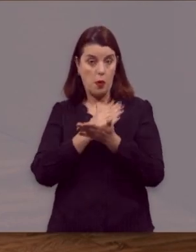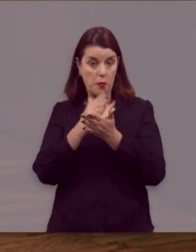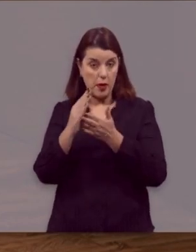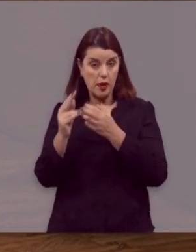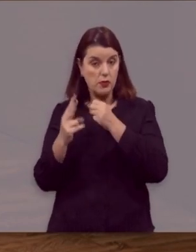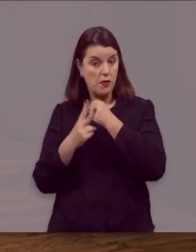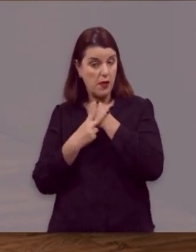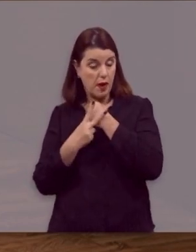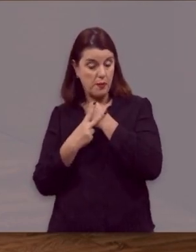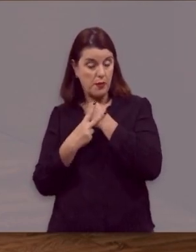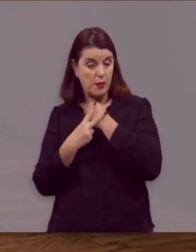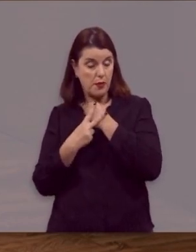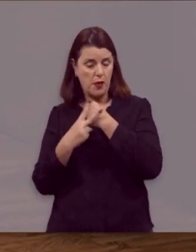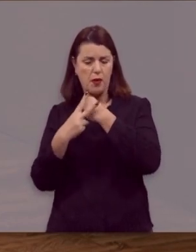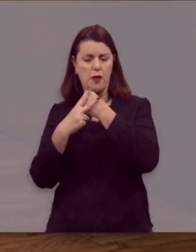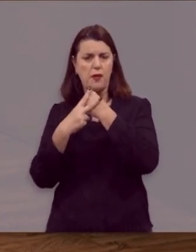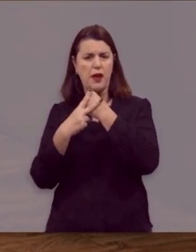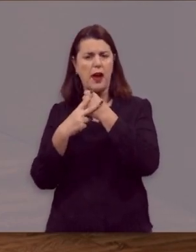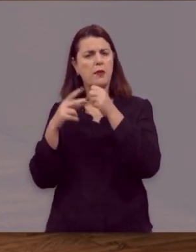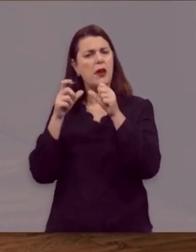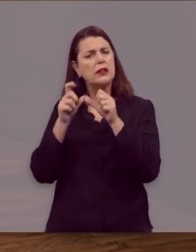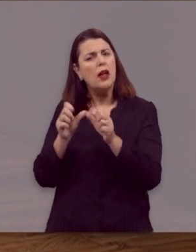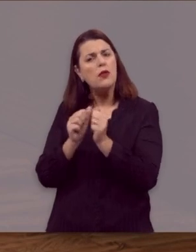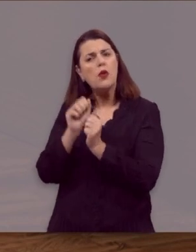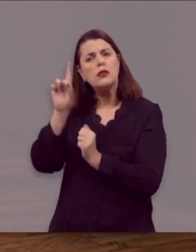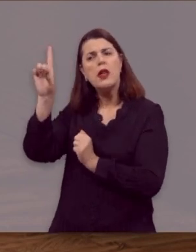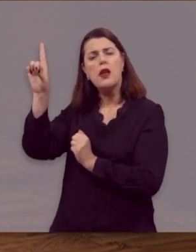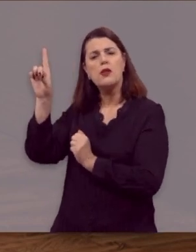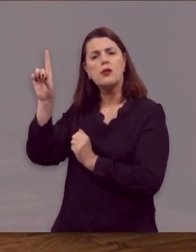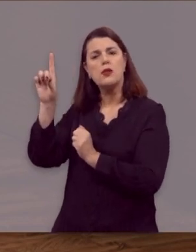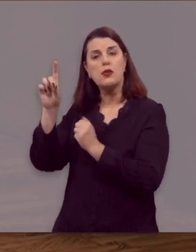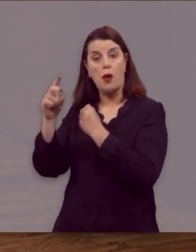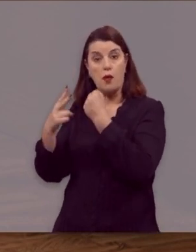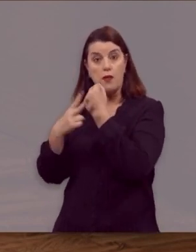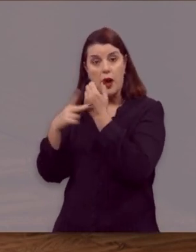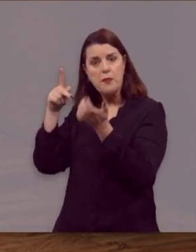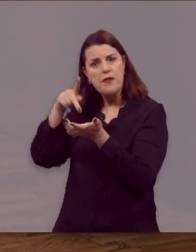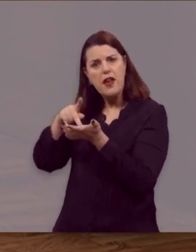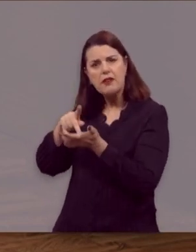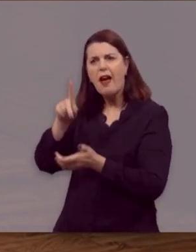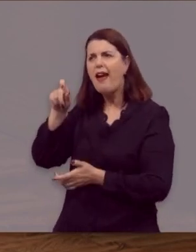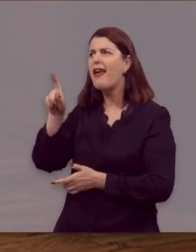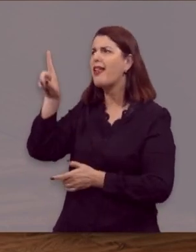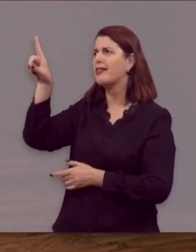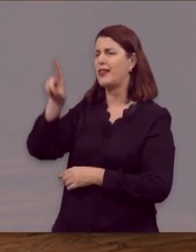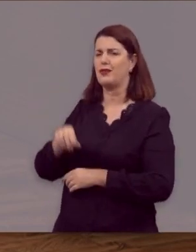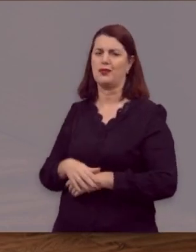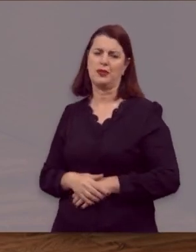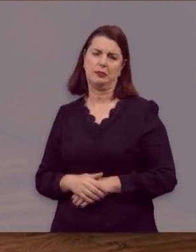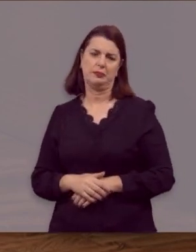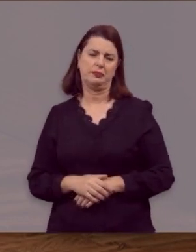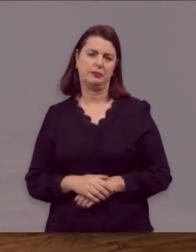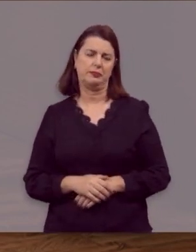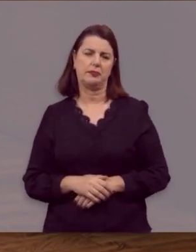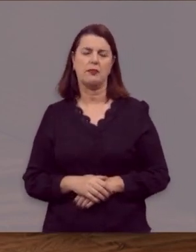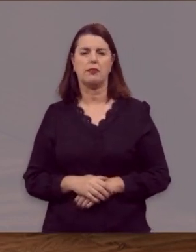princípio era o Verbo, e o Verbo estava com Deus, e o Verbo era